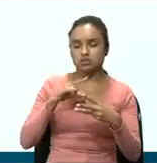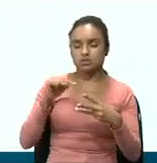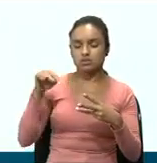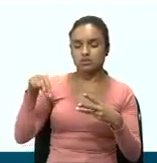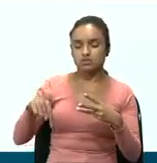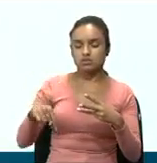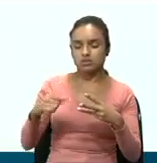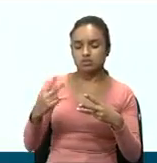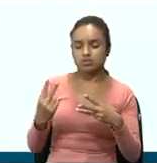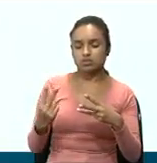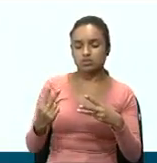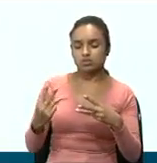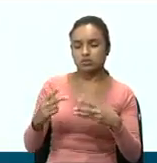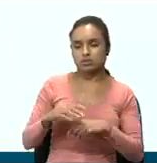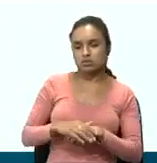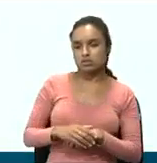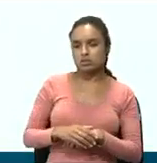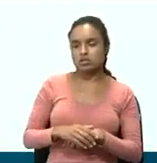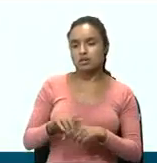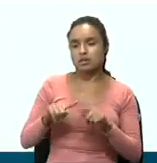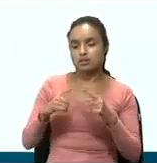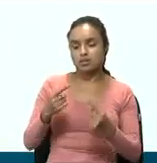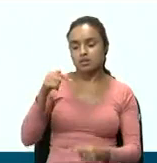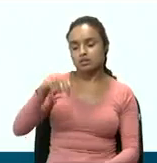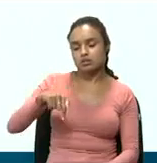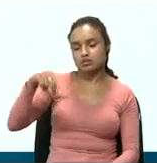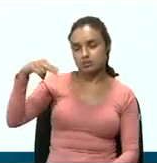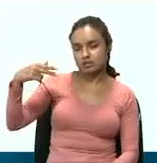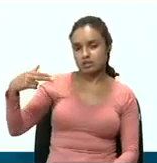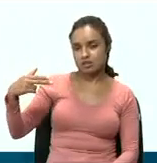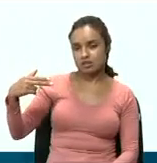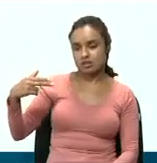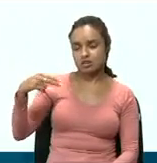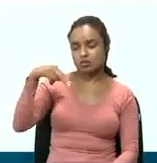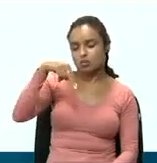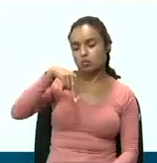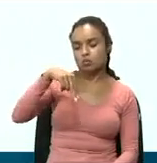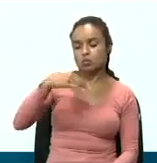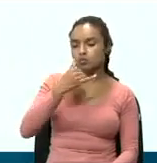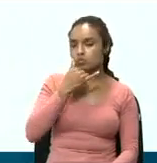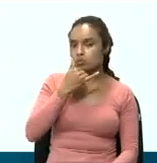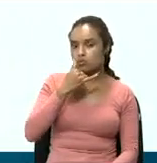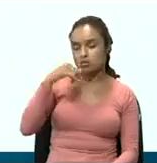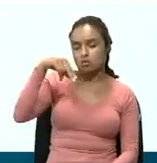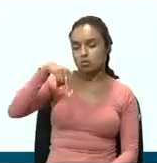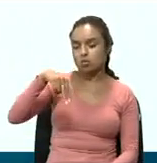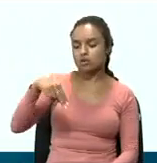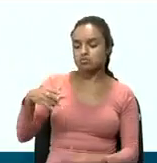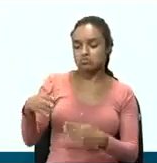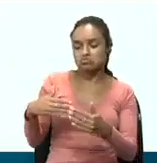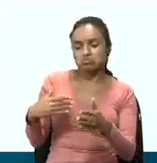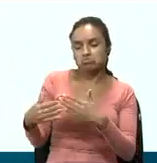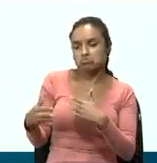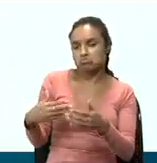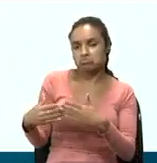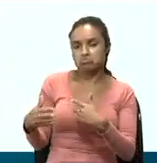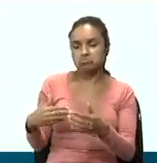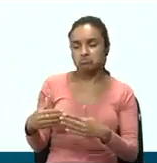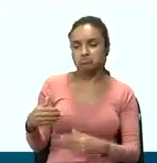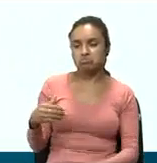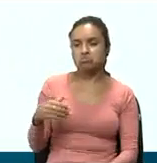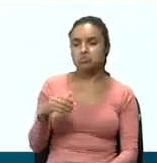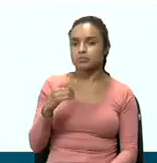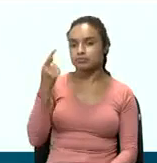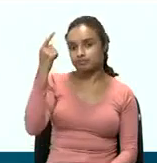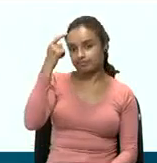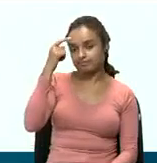caso 2. Então, se eu tenho um n qualquer, pensando nesse mesmo termo, o que vai